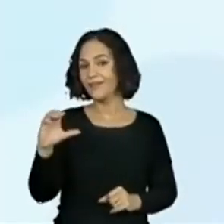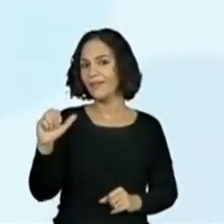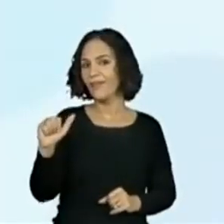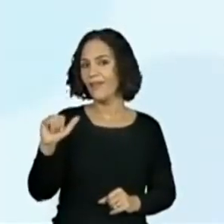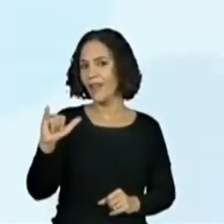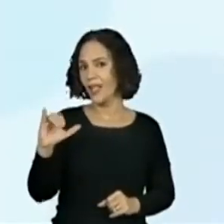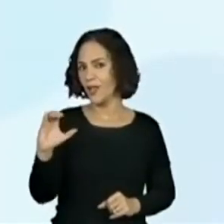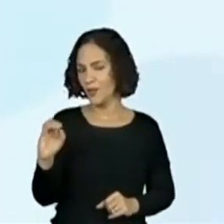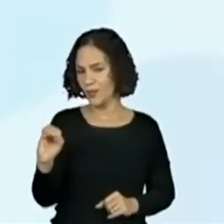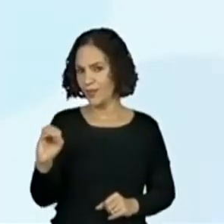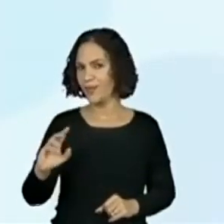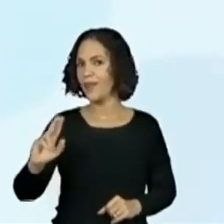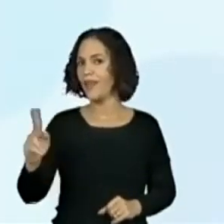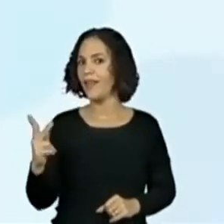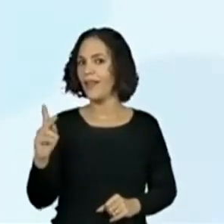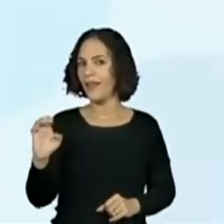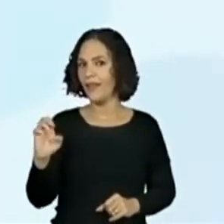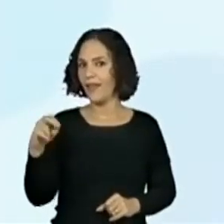só.